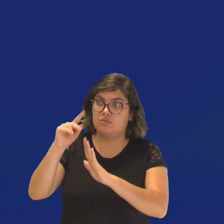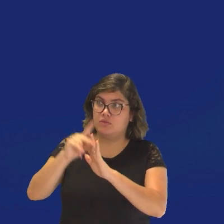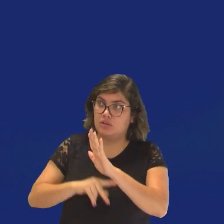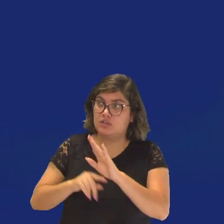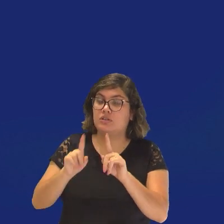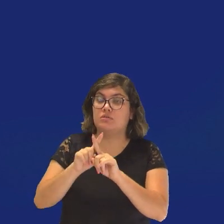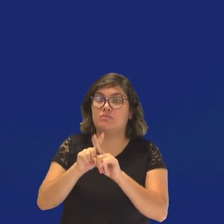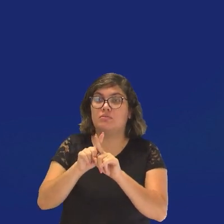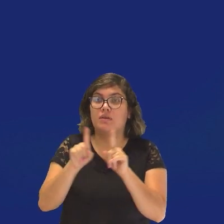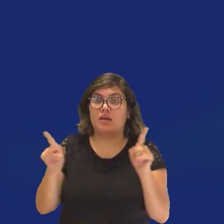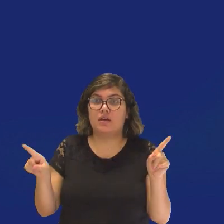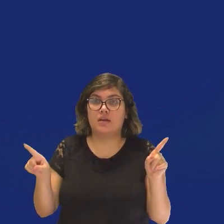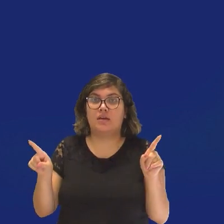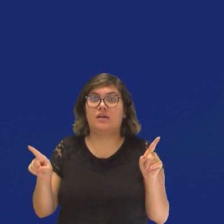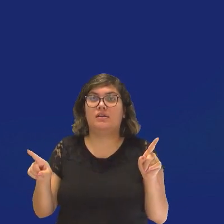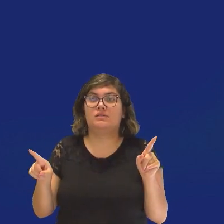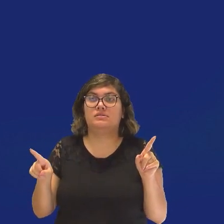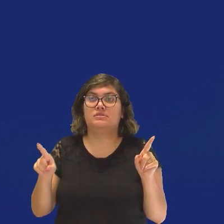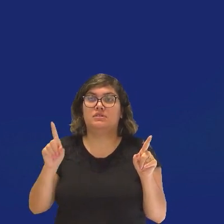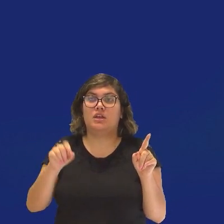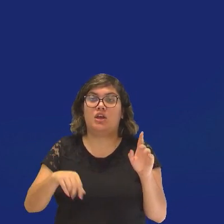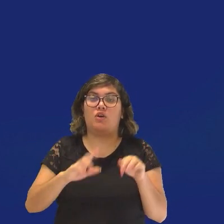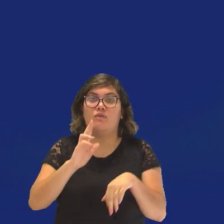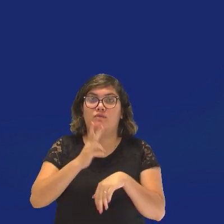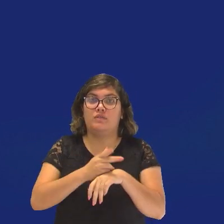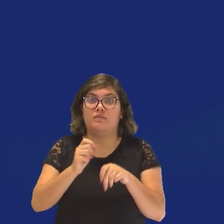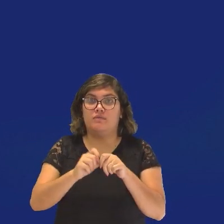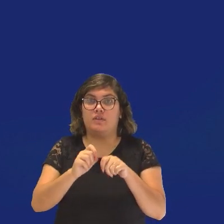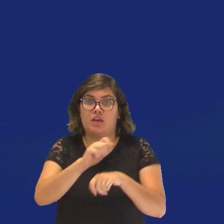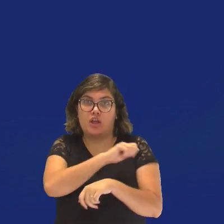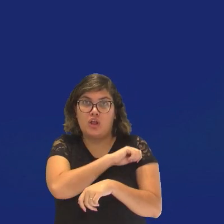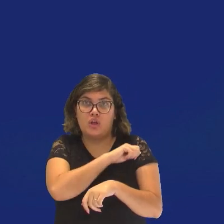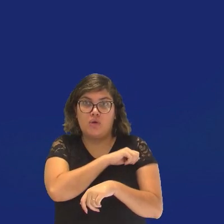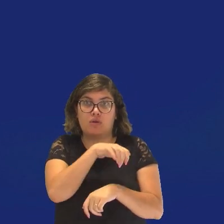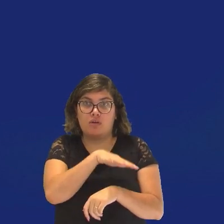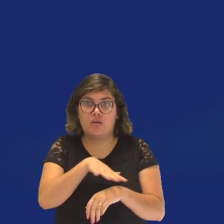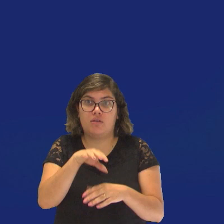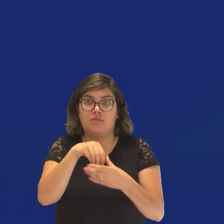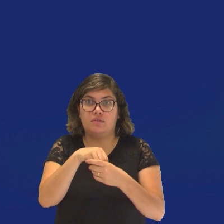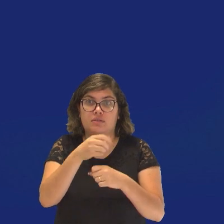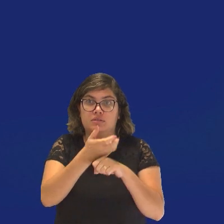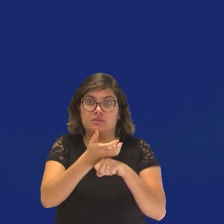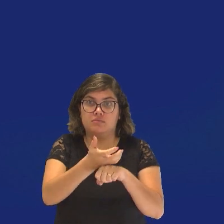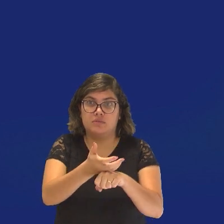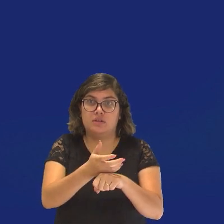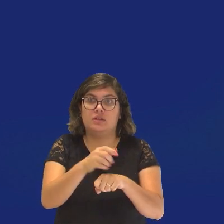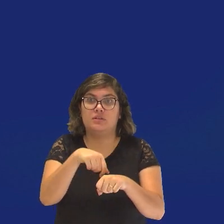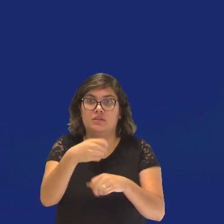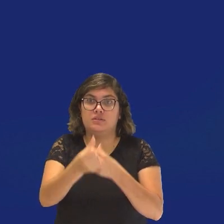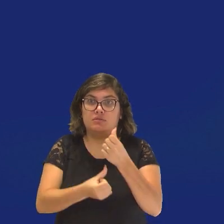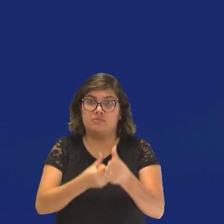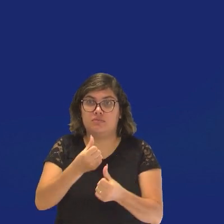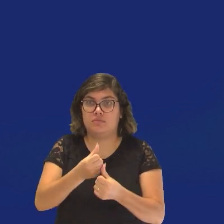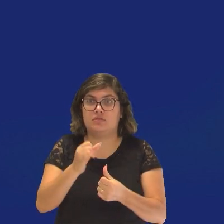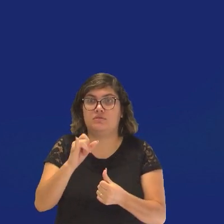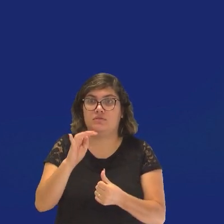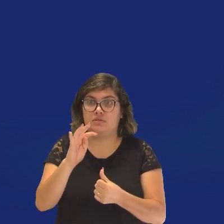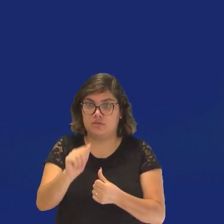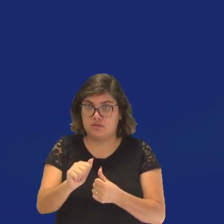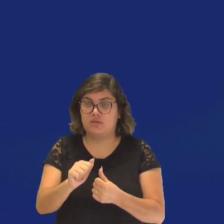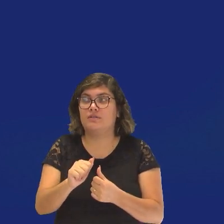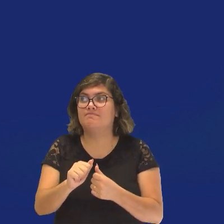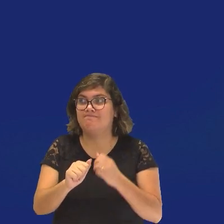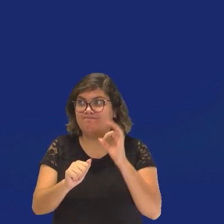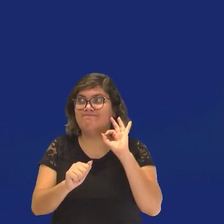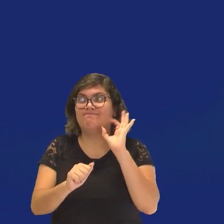sim um vídeo feito pelos alunos no âmbito das disciplinas deste semestre lá do ITA, professor Anderson. Então,